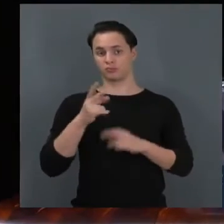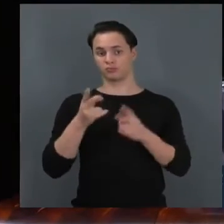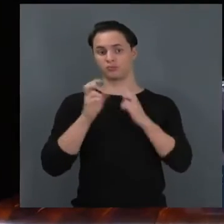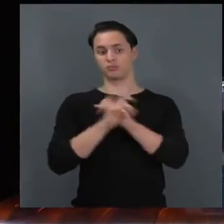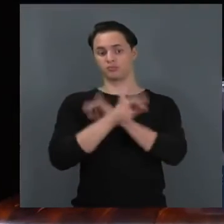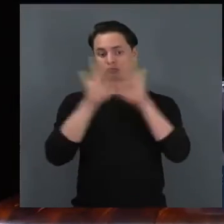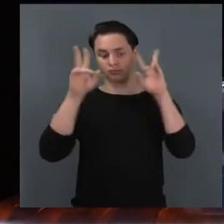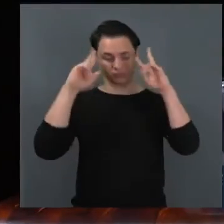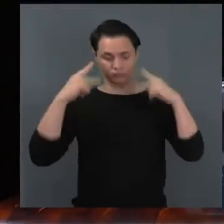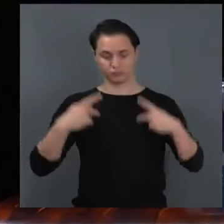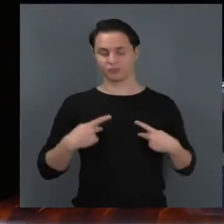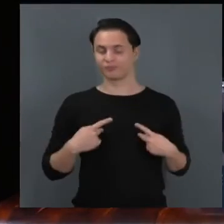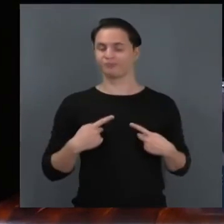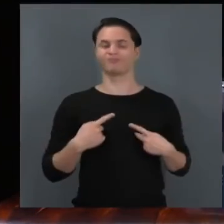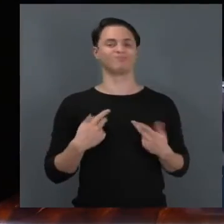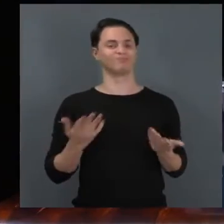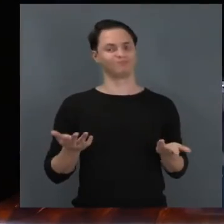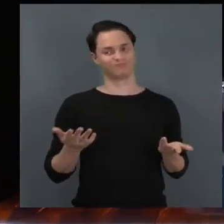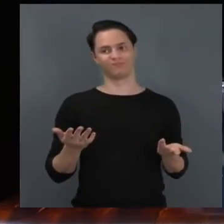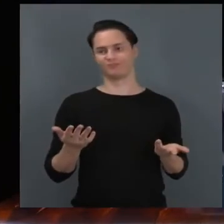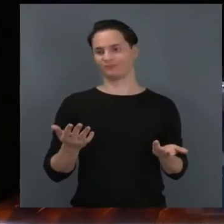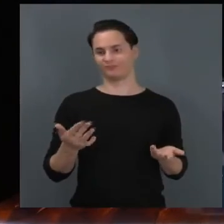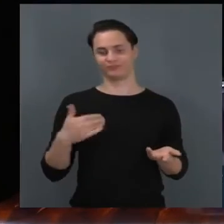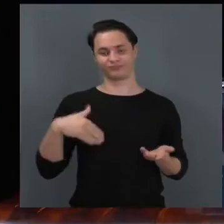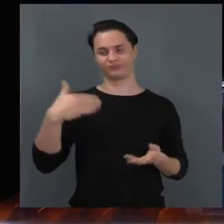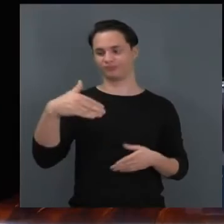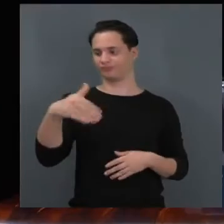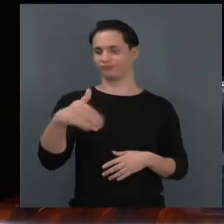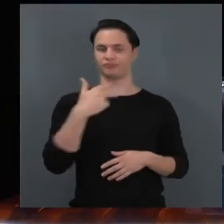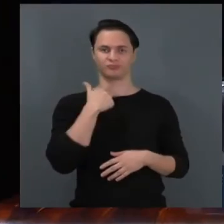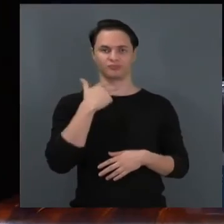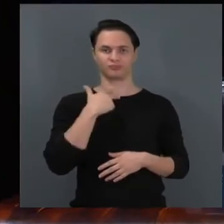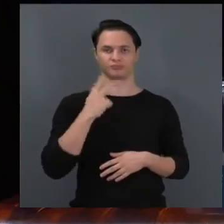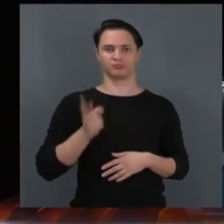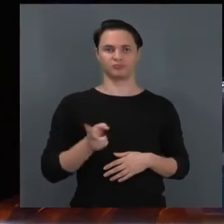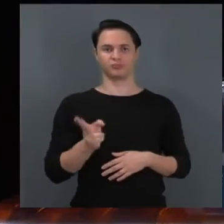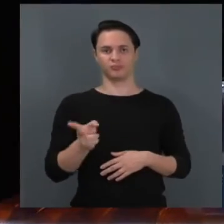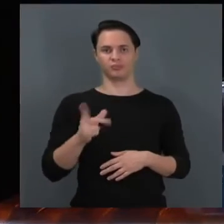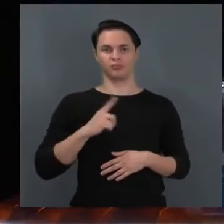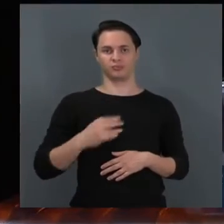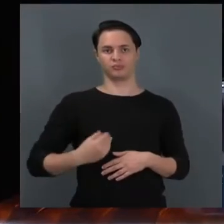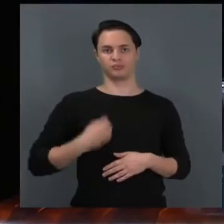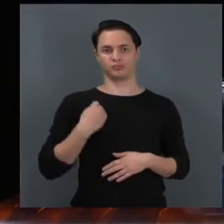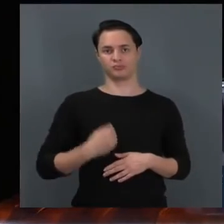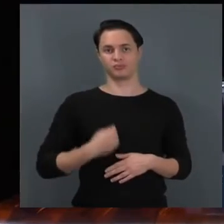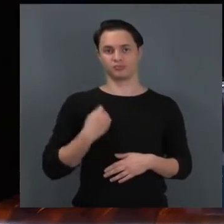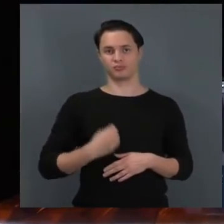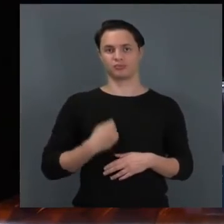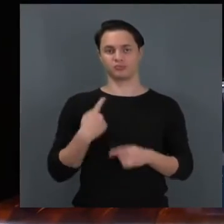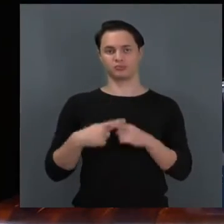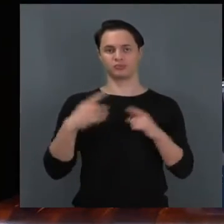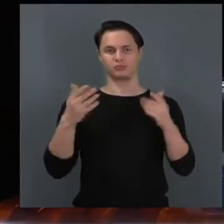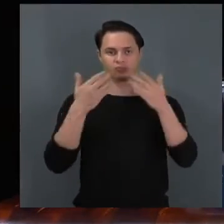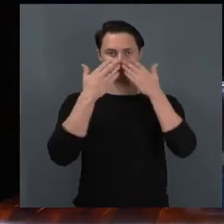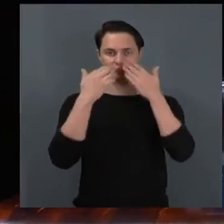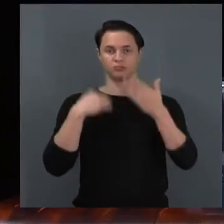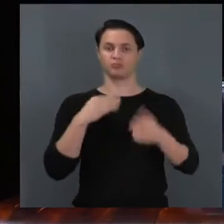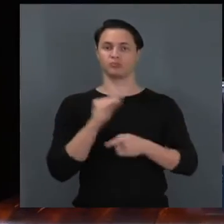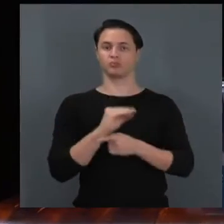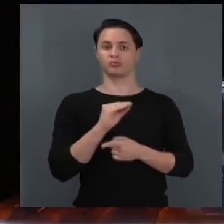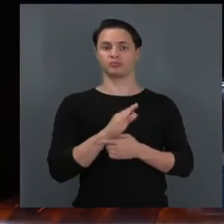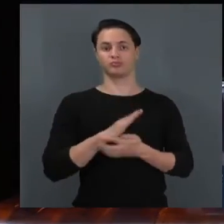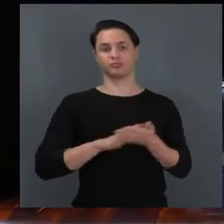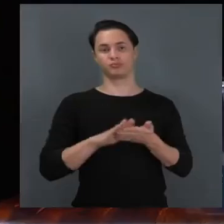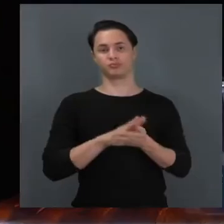espécie humana não poderá continuar por muito tempo com a sua cegueira ambiental, a